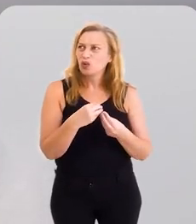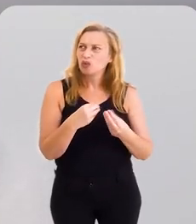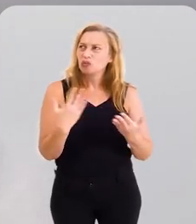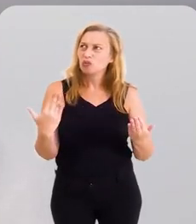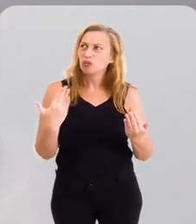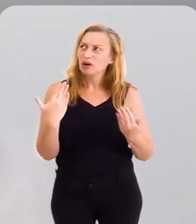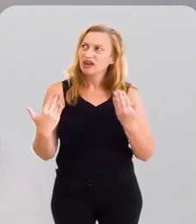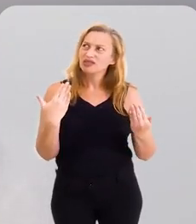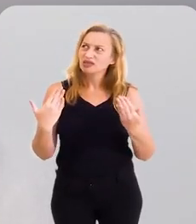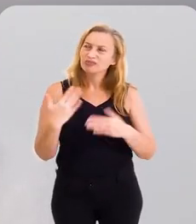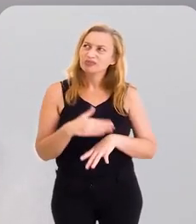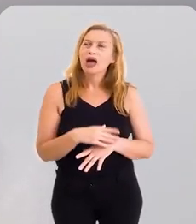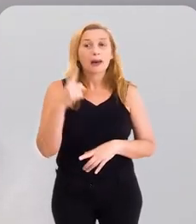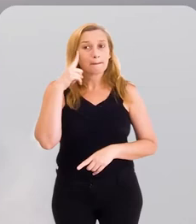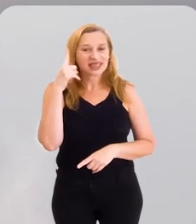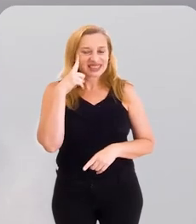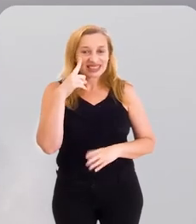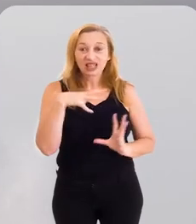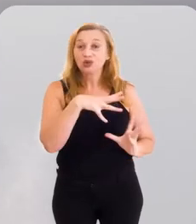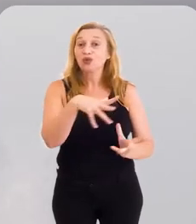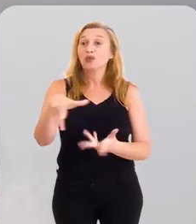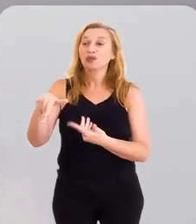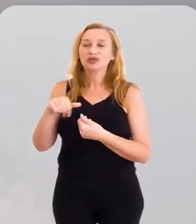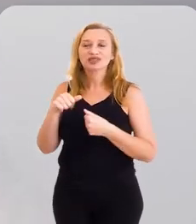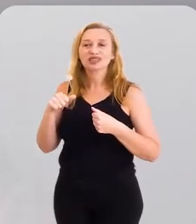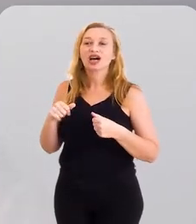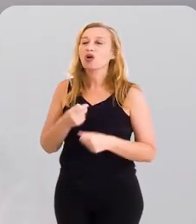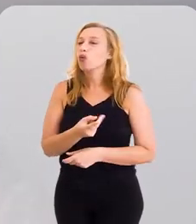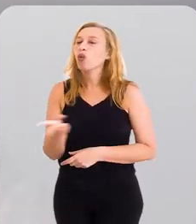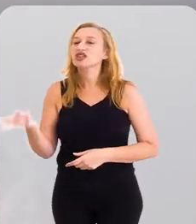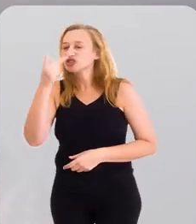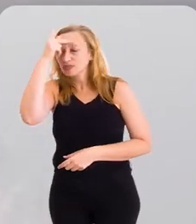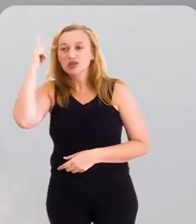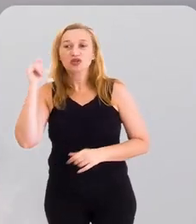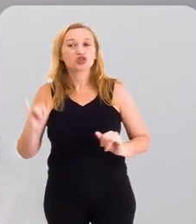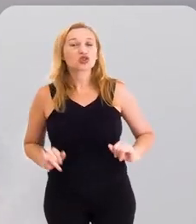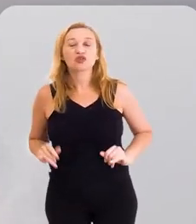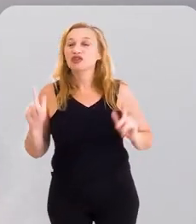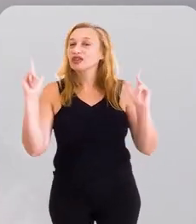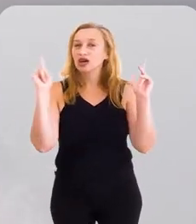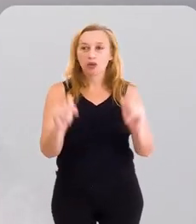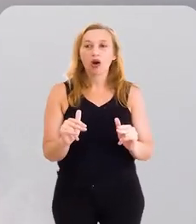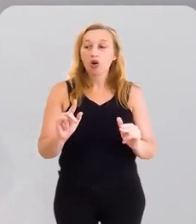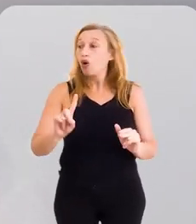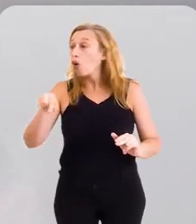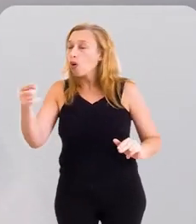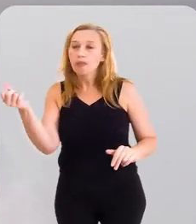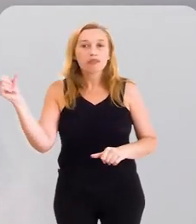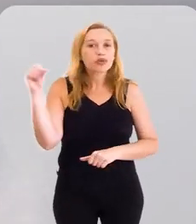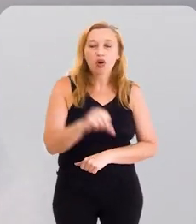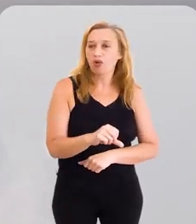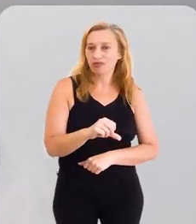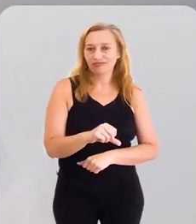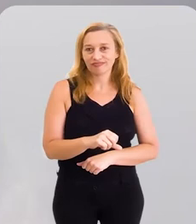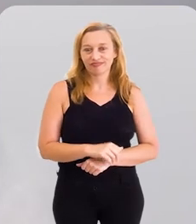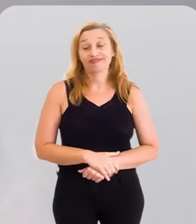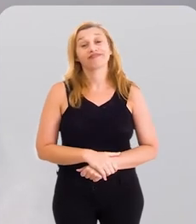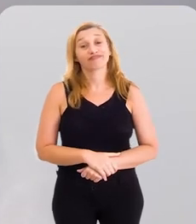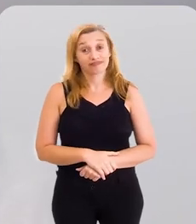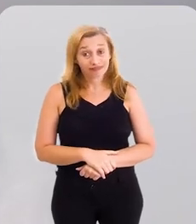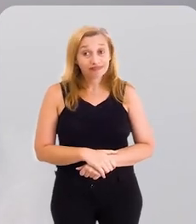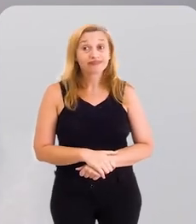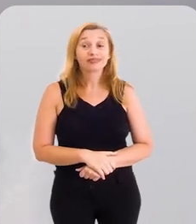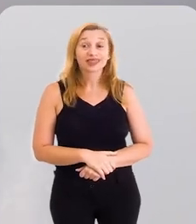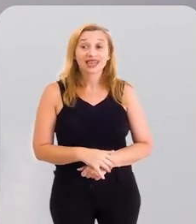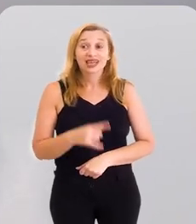de comparação. Nós temos que pensar na humanidade, a quantidade de pessoas que estão sofrendo por essa mesma coisa, algumas em